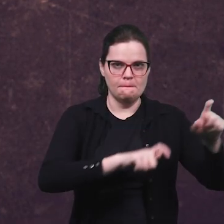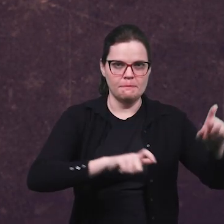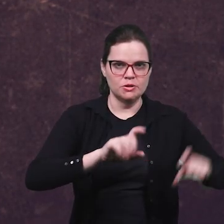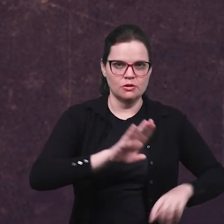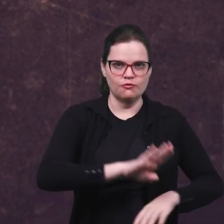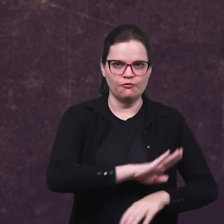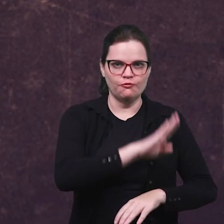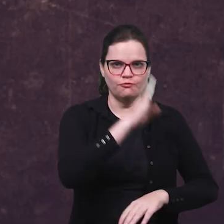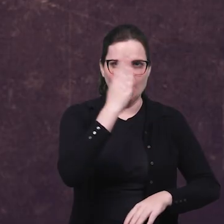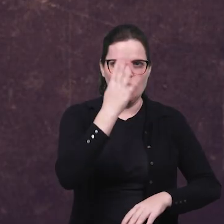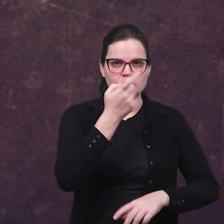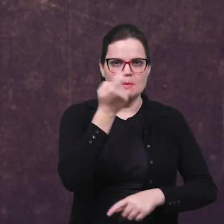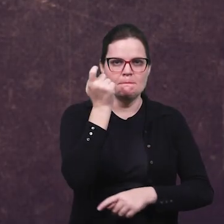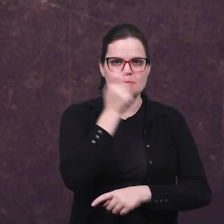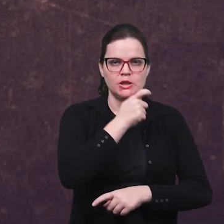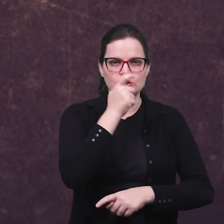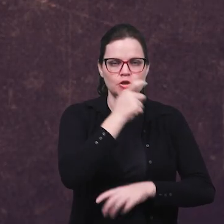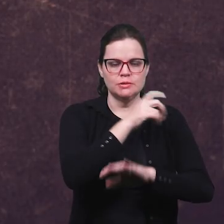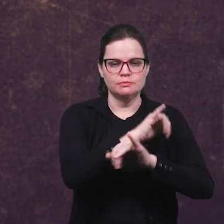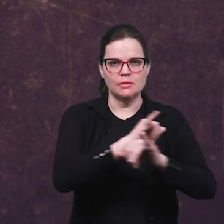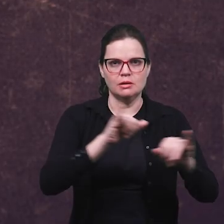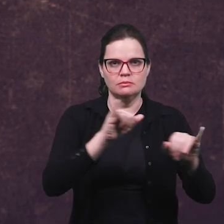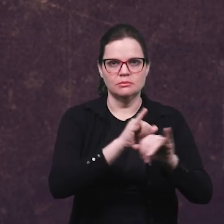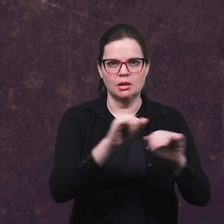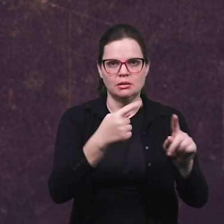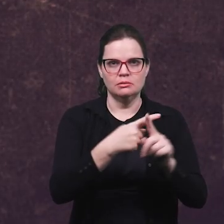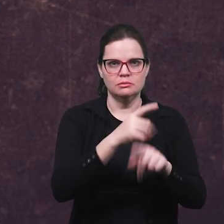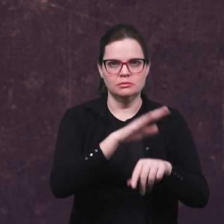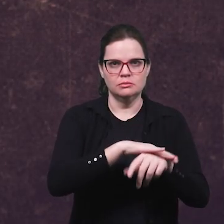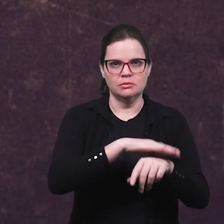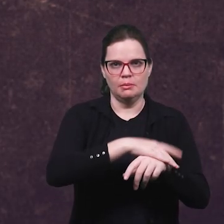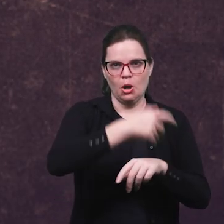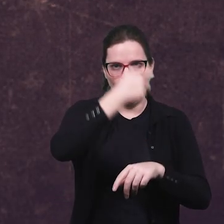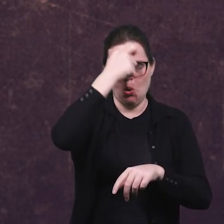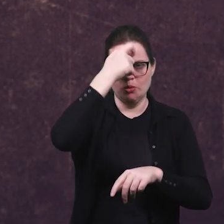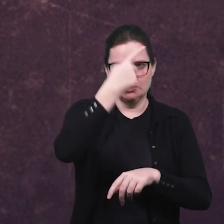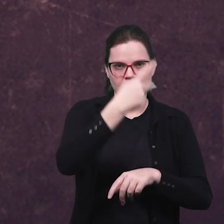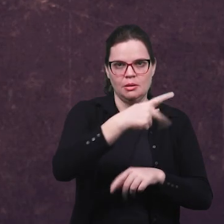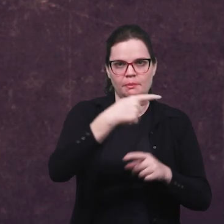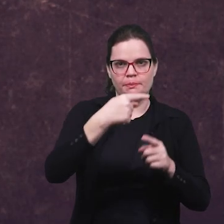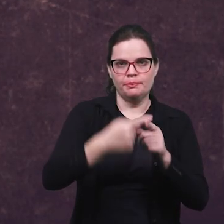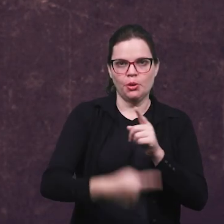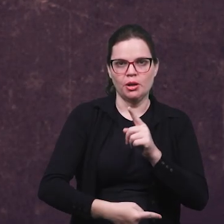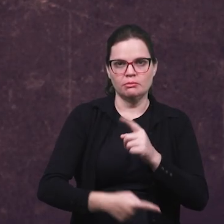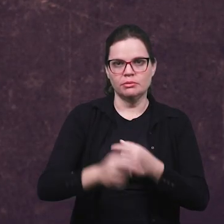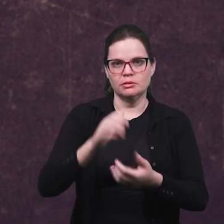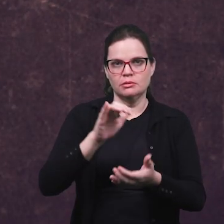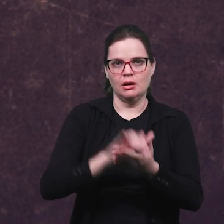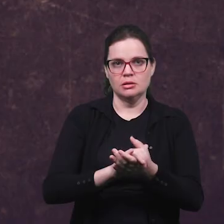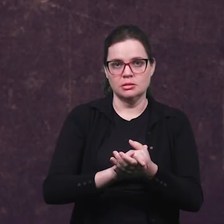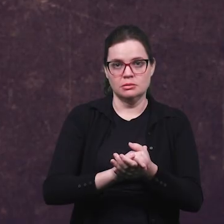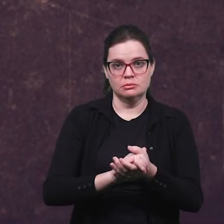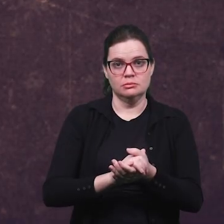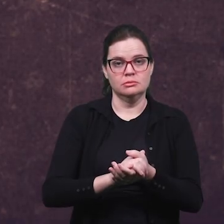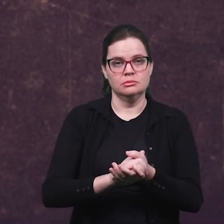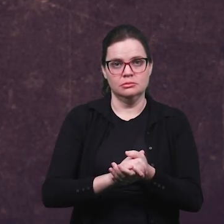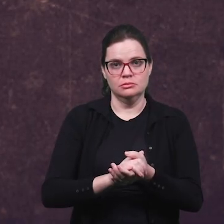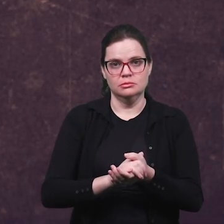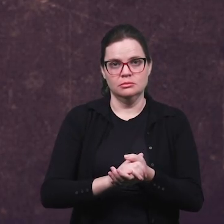homens que falam mentiras, tendo cauterizado sua própria consciência, proibindo o